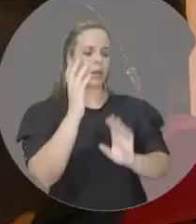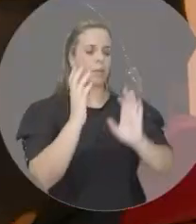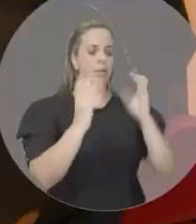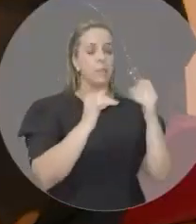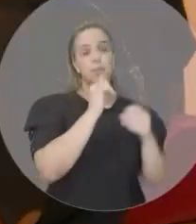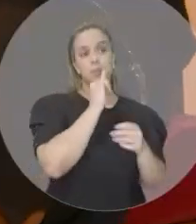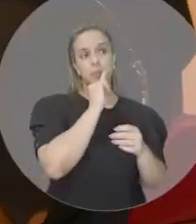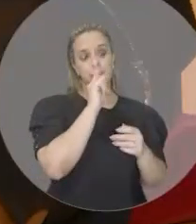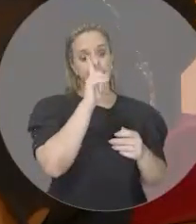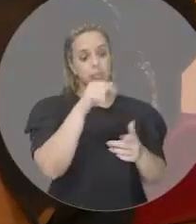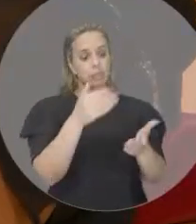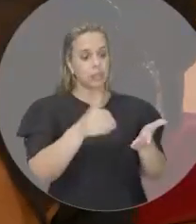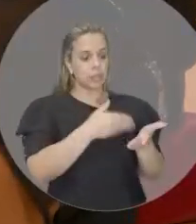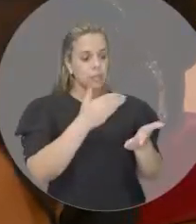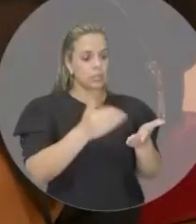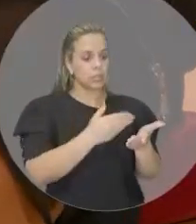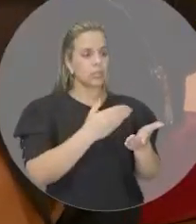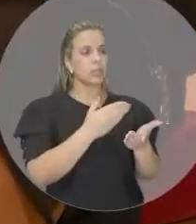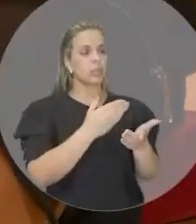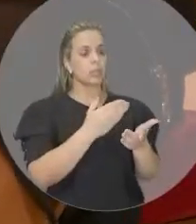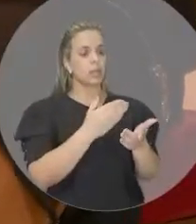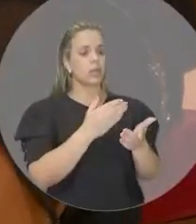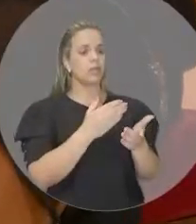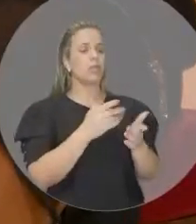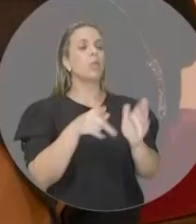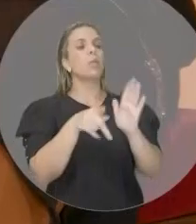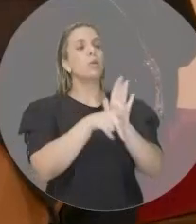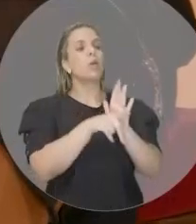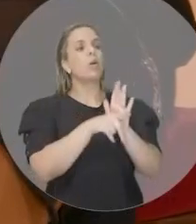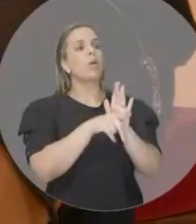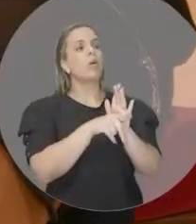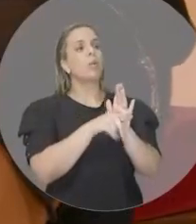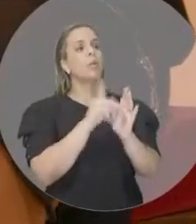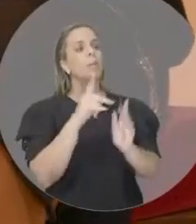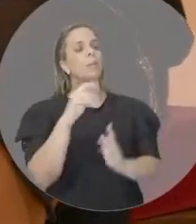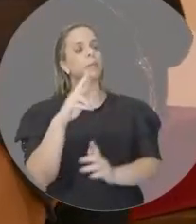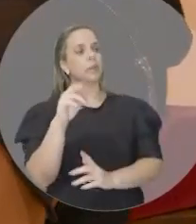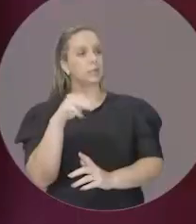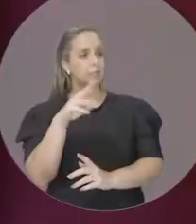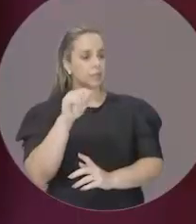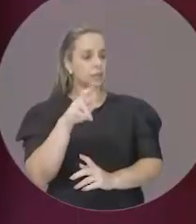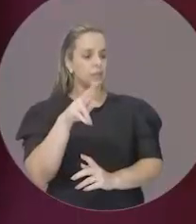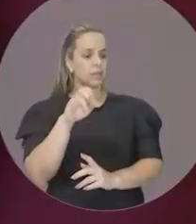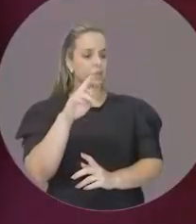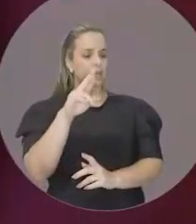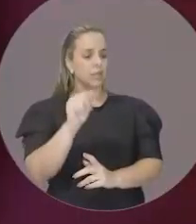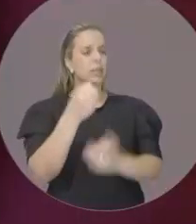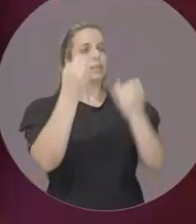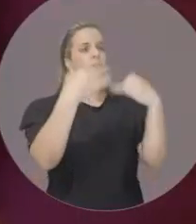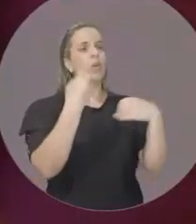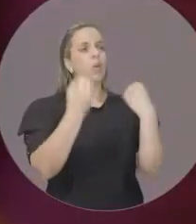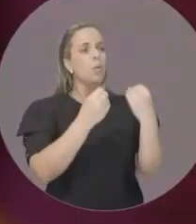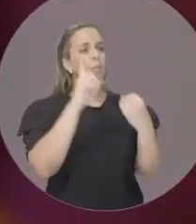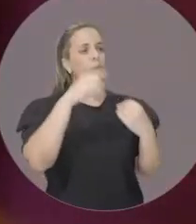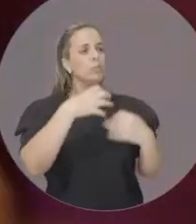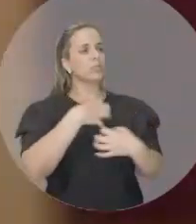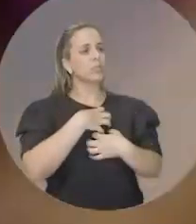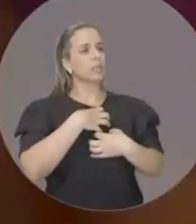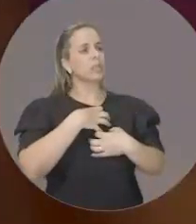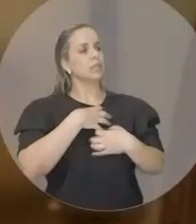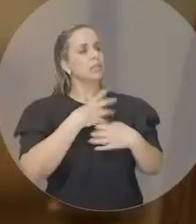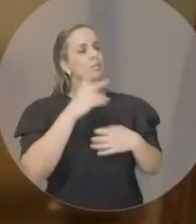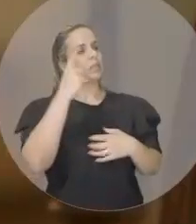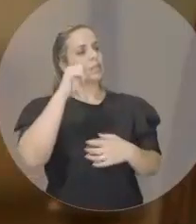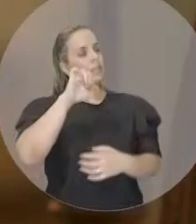acontecendo. Esse livro, por exemplo, da Primavera Editorial, que é uma antologia que é Ser, Nascer e Desnascer Enquanto